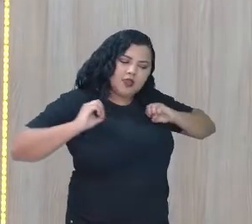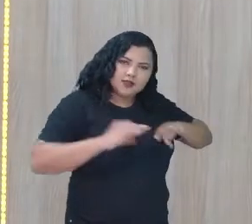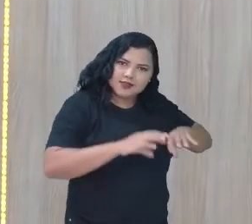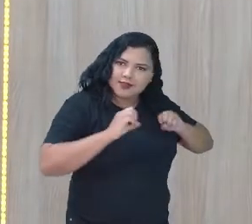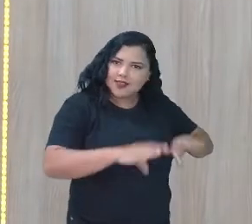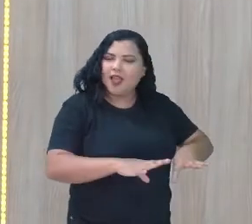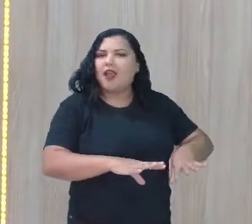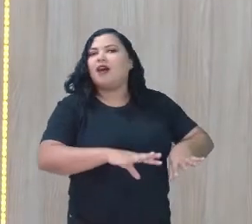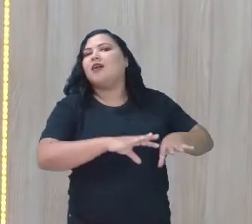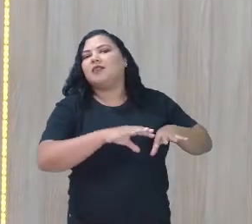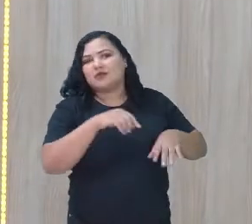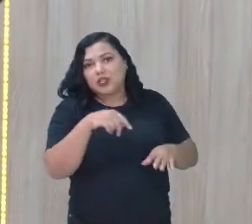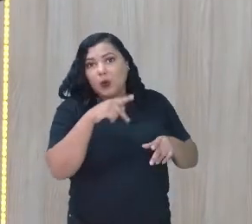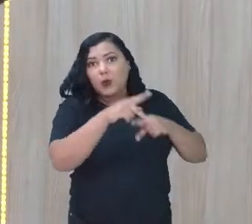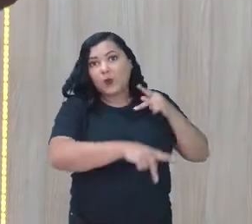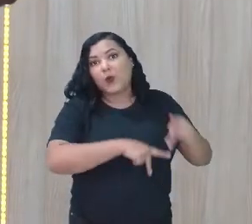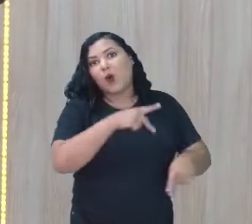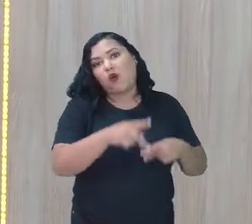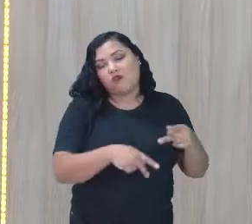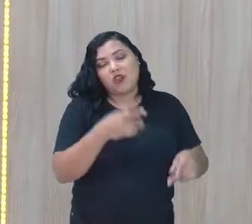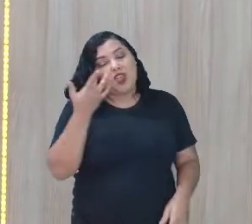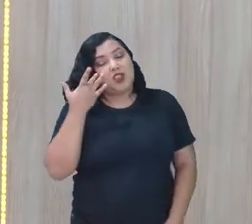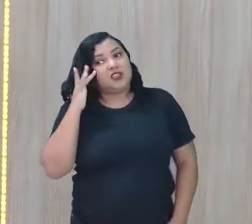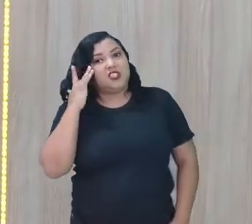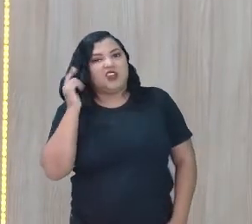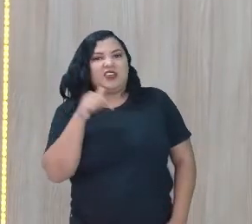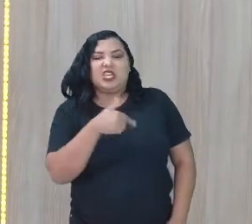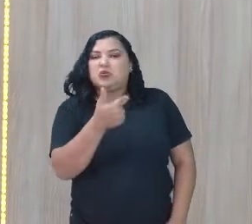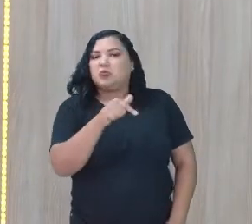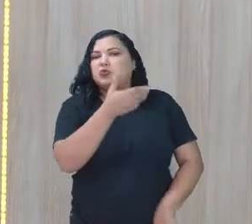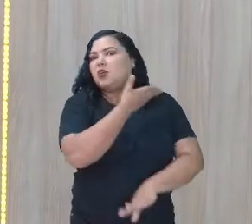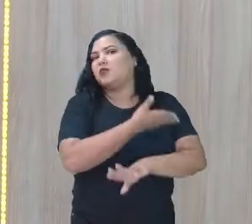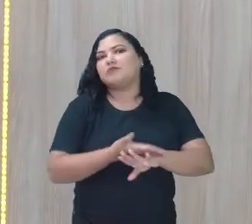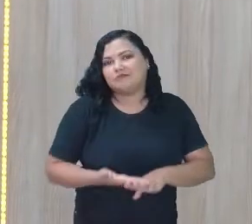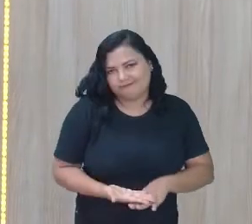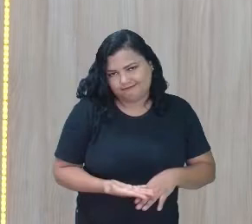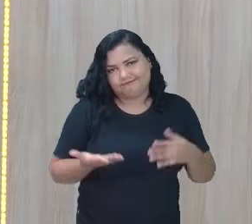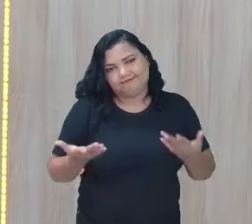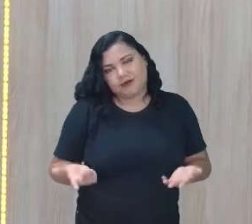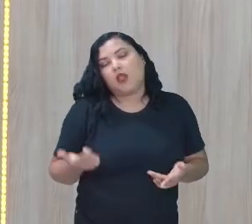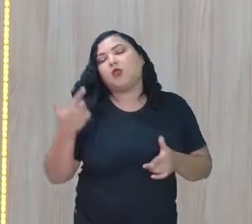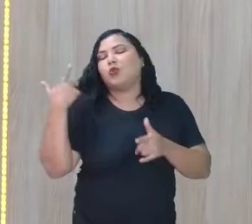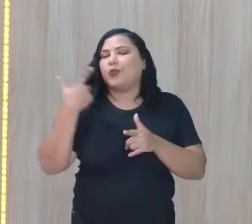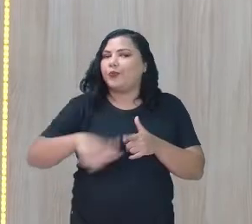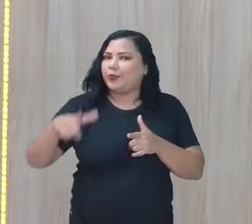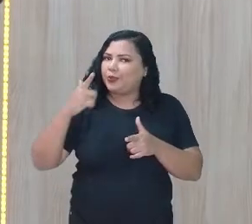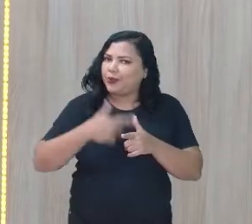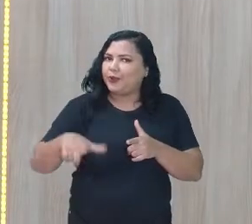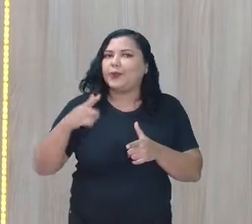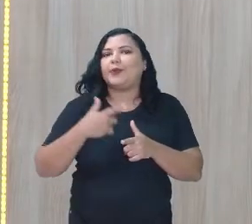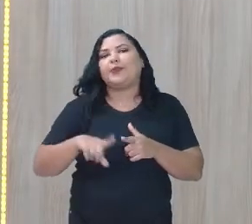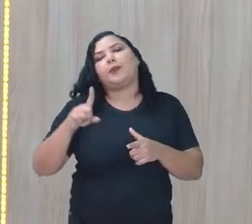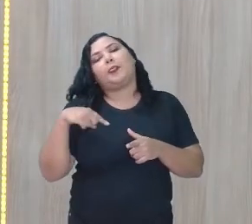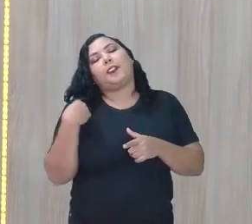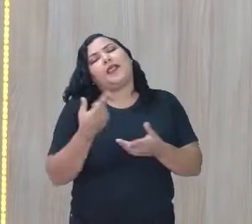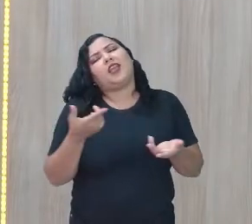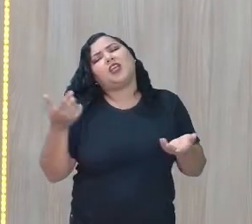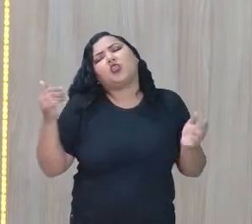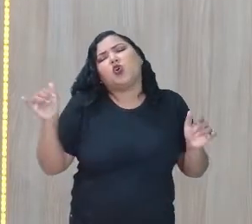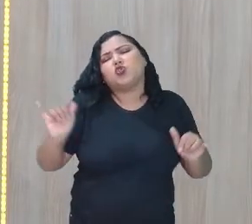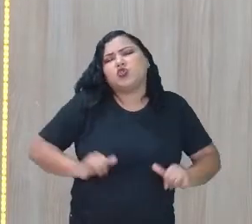civilizar aquela população incivilizada. E isso vai gerar problemas, né, que inclusive a gente sofre,